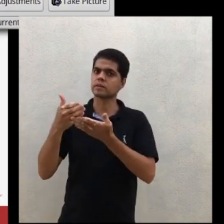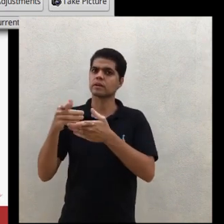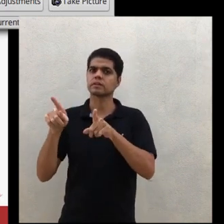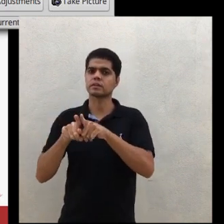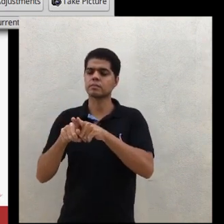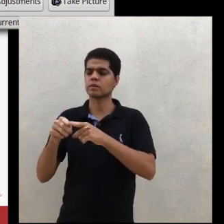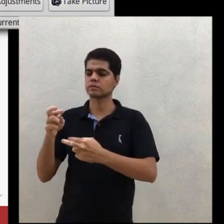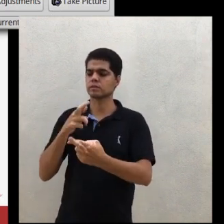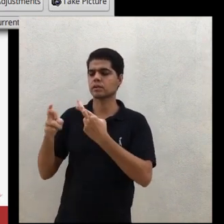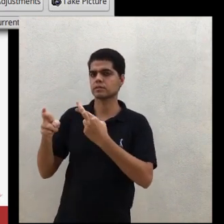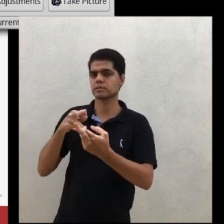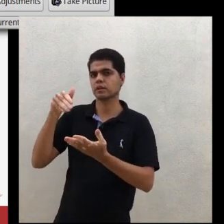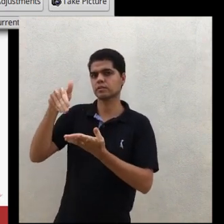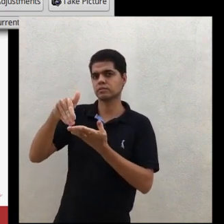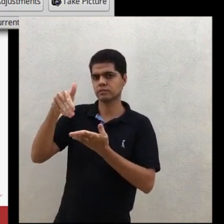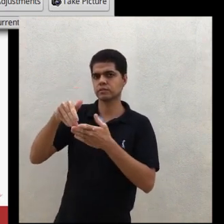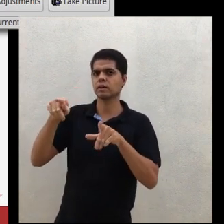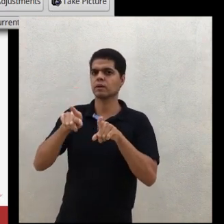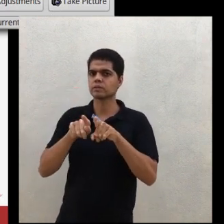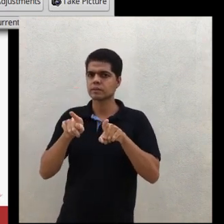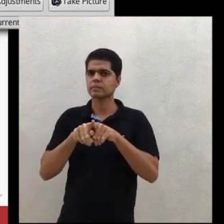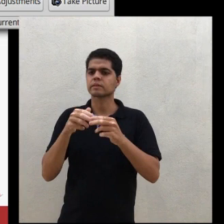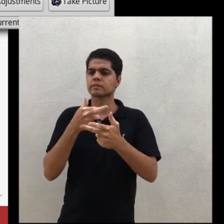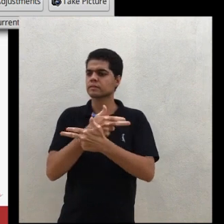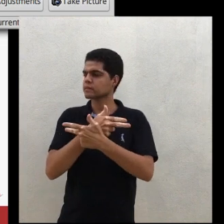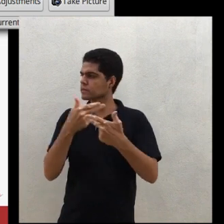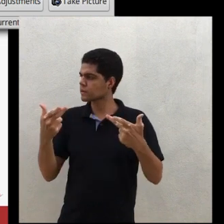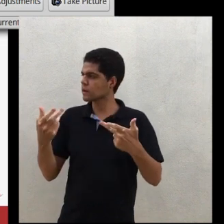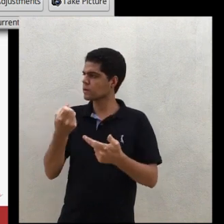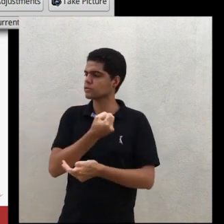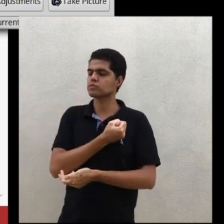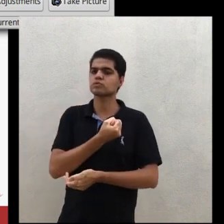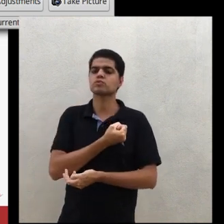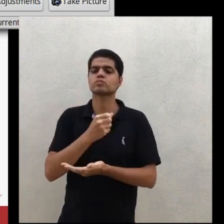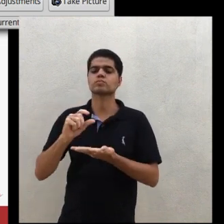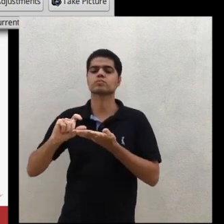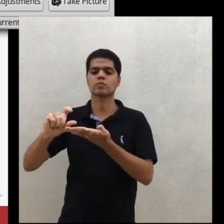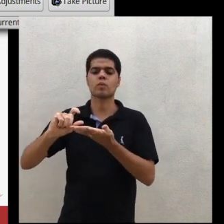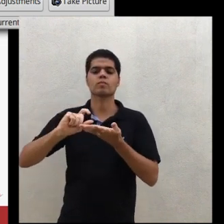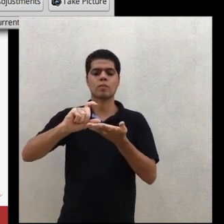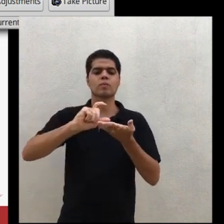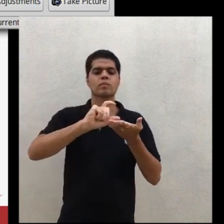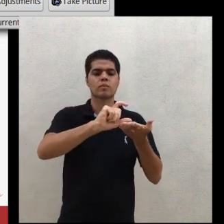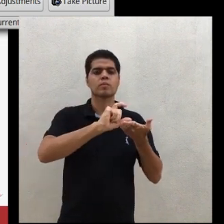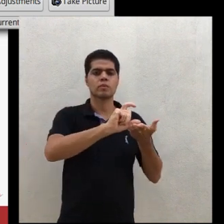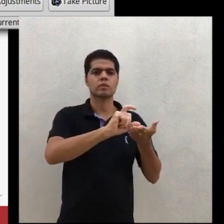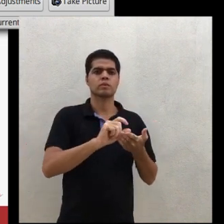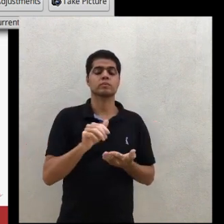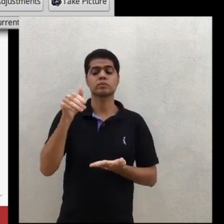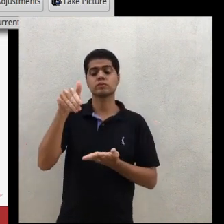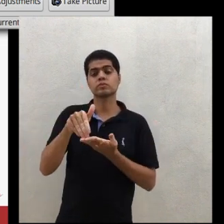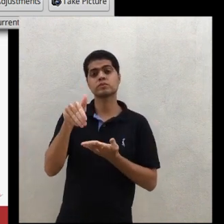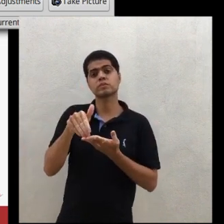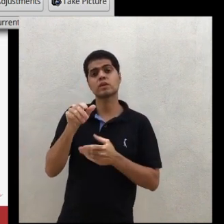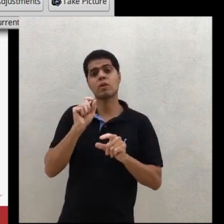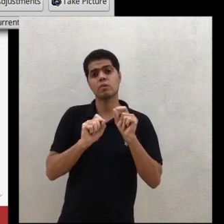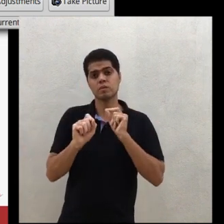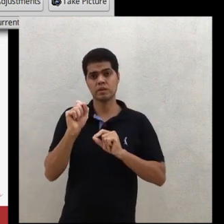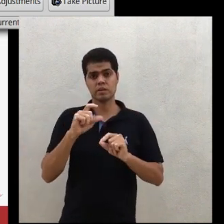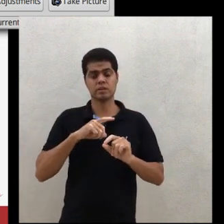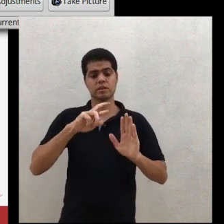defusificação, e agora a última coisa para acabar, eu tenho que pegar as regras do especialista e colocar